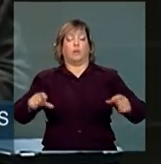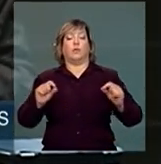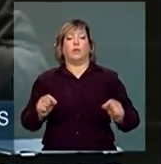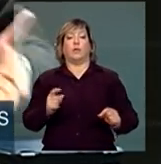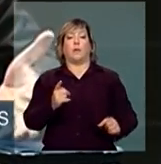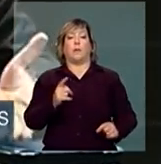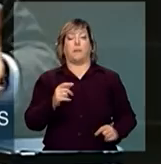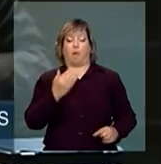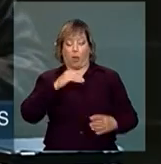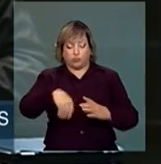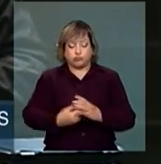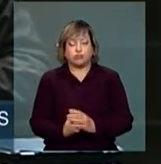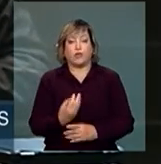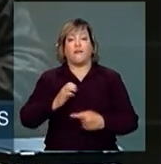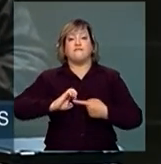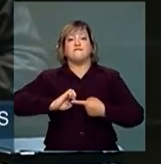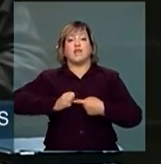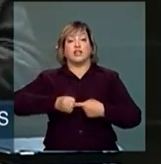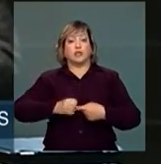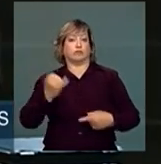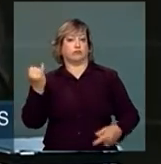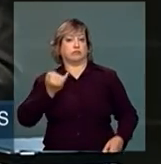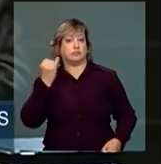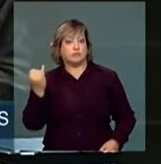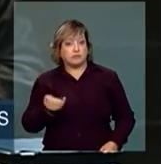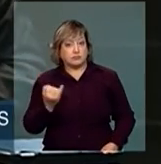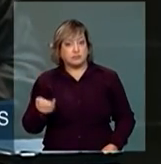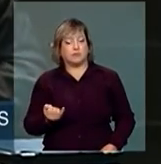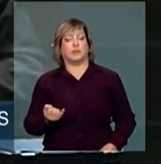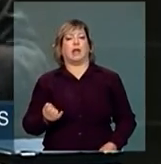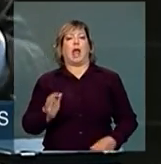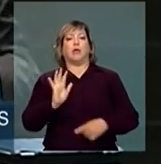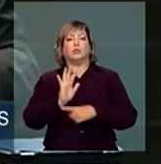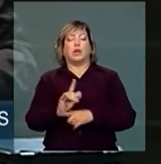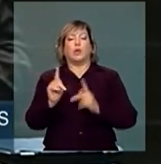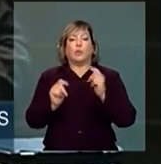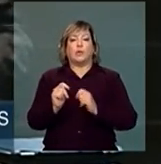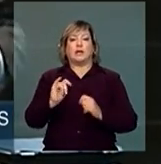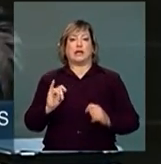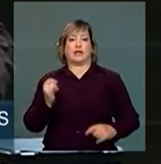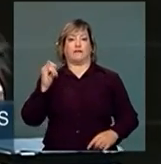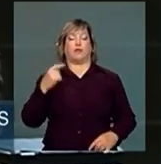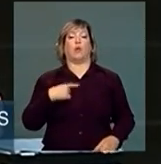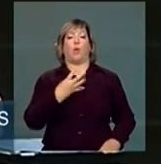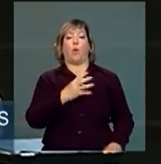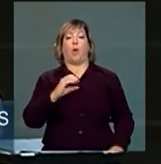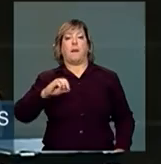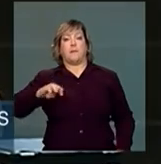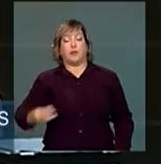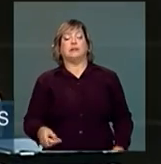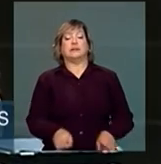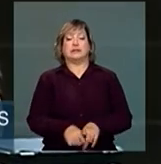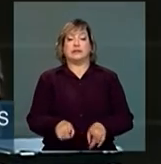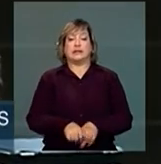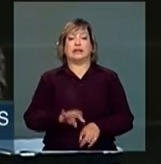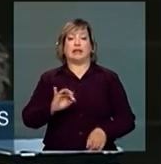de feijão, que é importante, para ajudar a conter a inflação, 400 milhões, também com taxas de